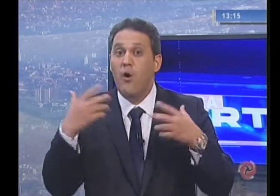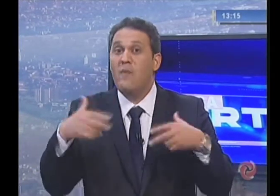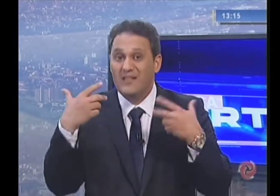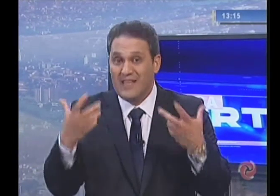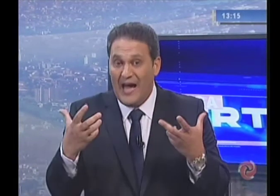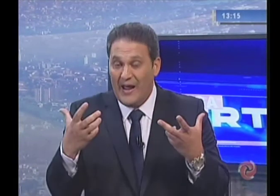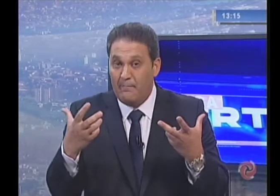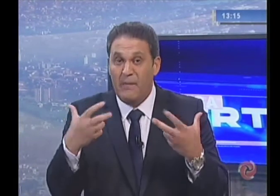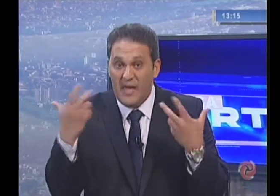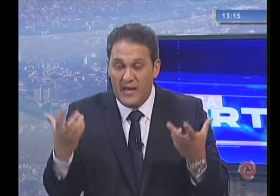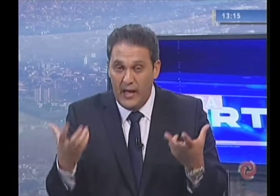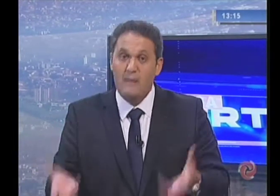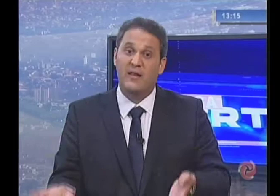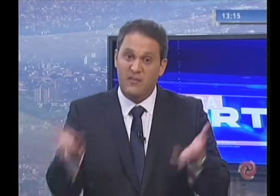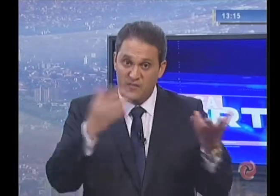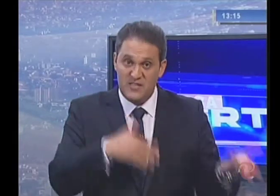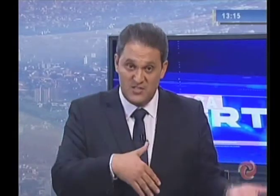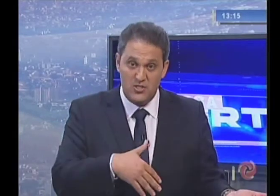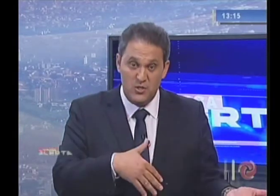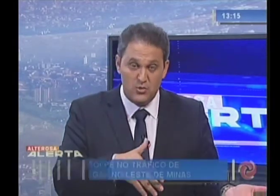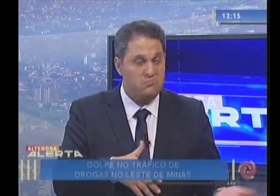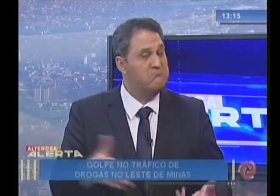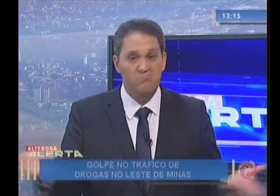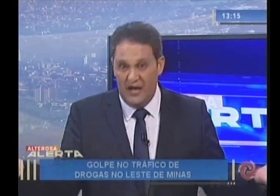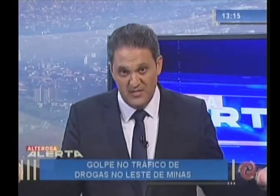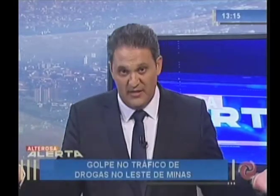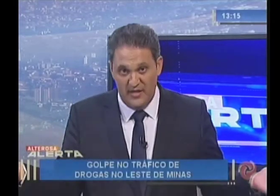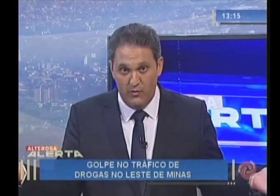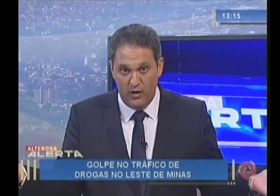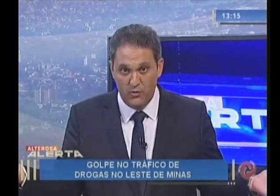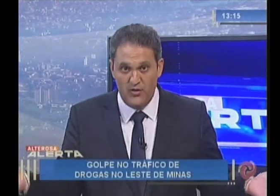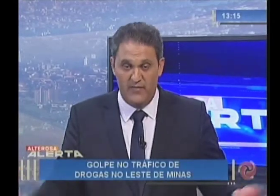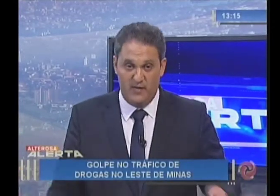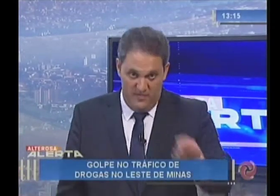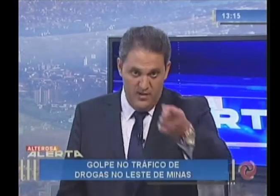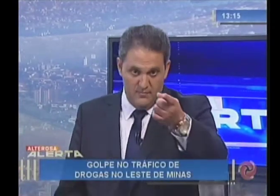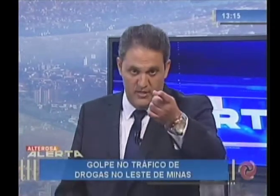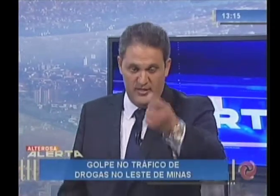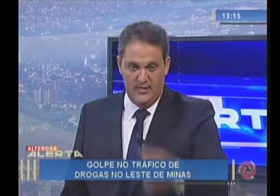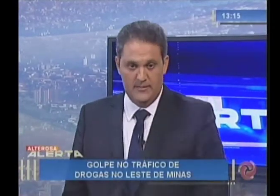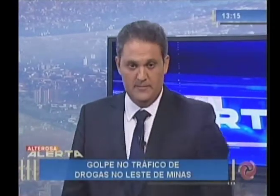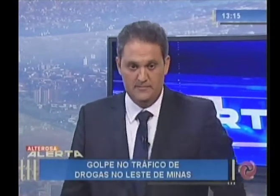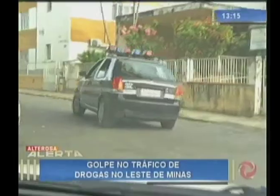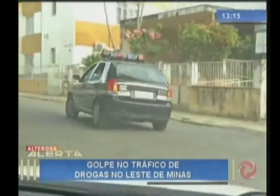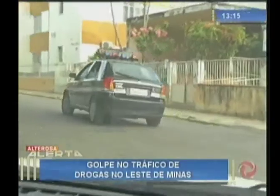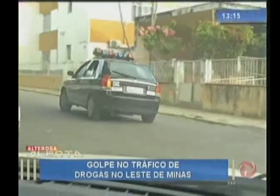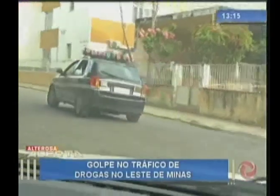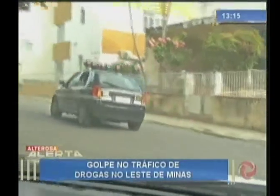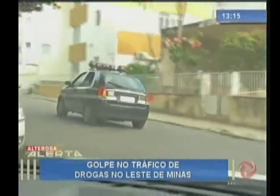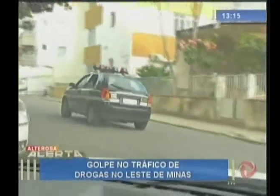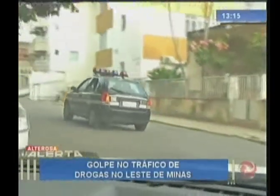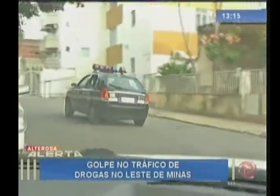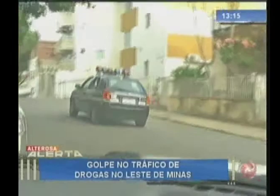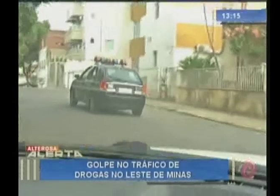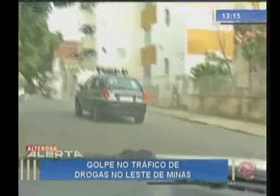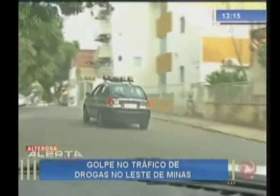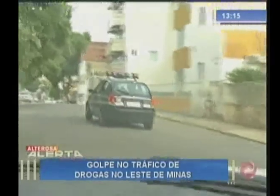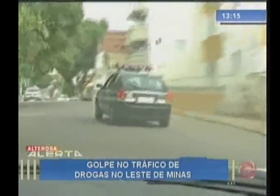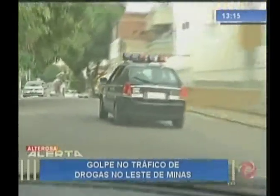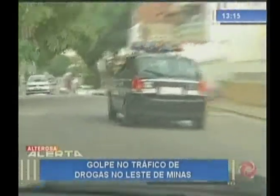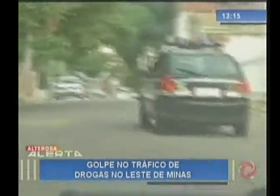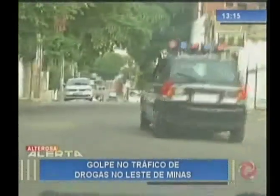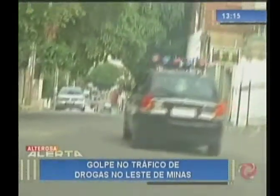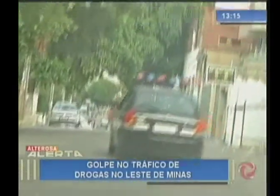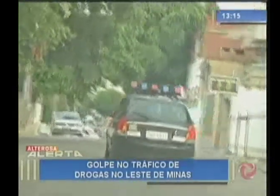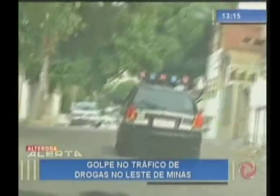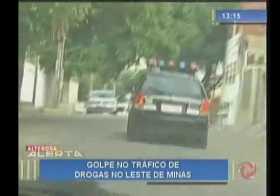Tentaram aumentar a pena para quem fizesse isso, mas até agora não deu em nada. Quer ver? Põe na tela. A Operação Anjo da Guarda começou